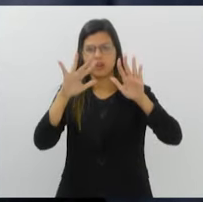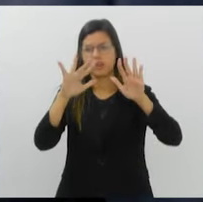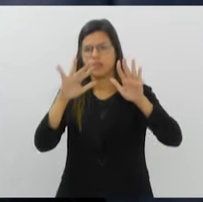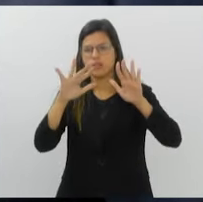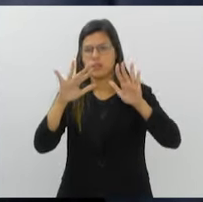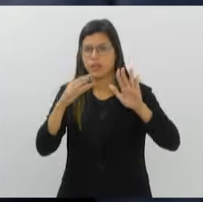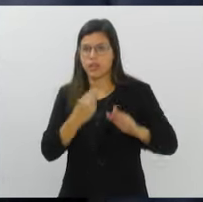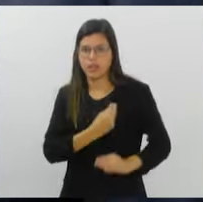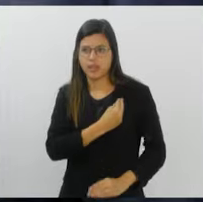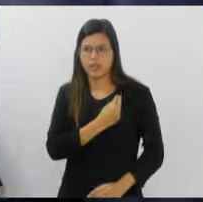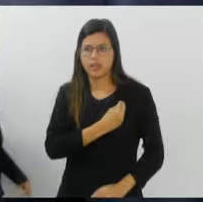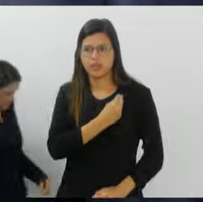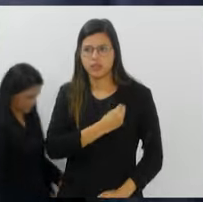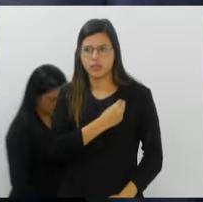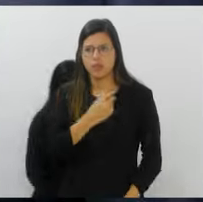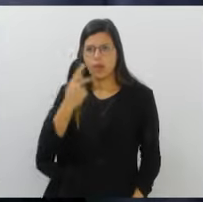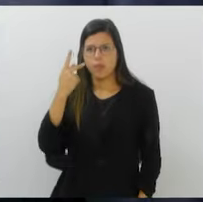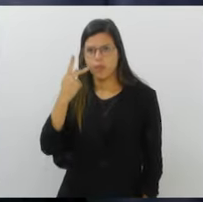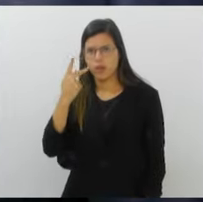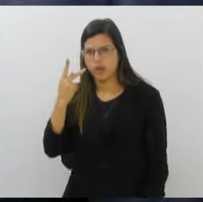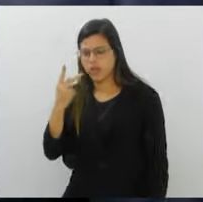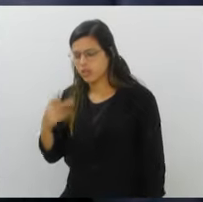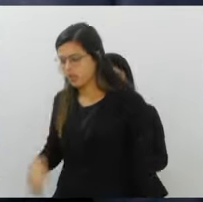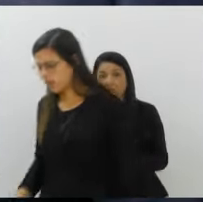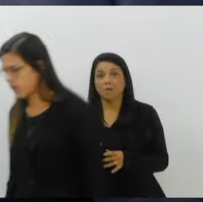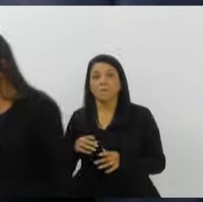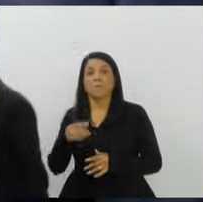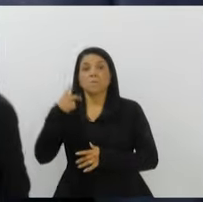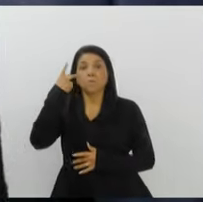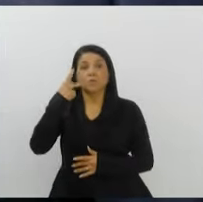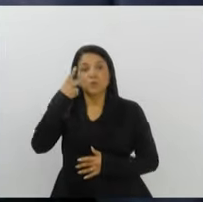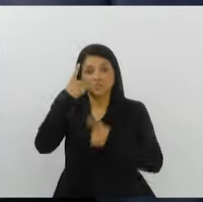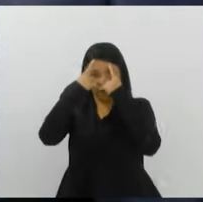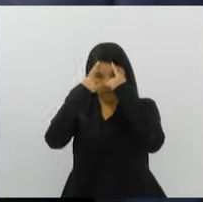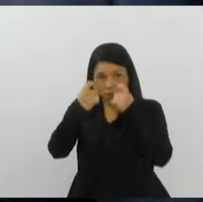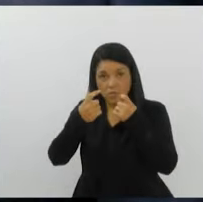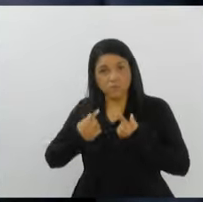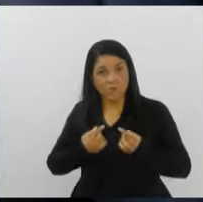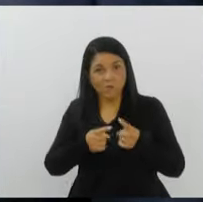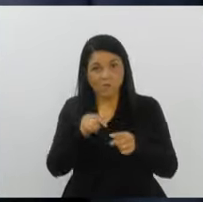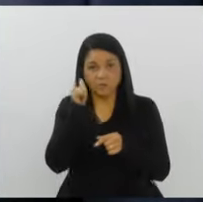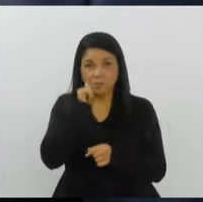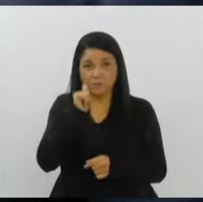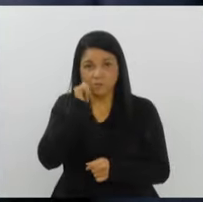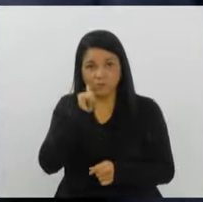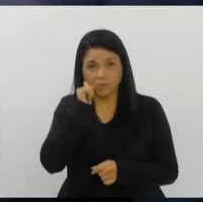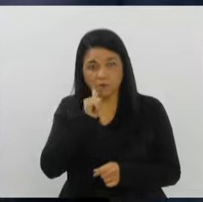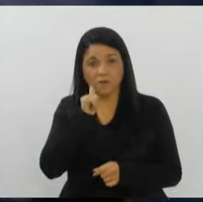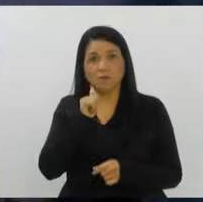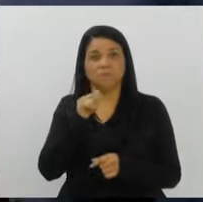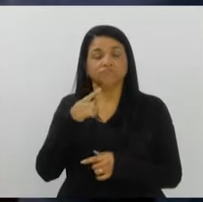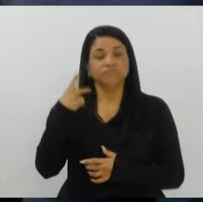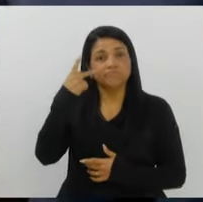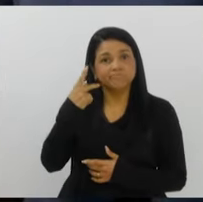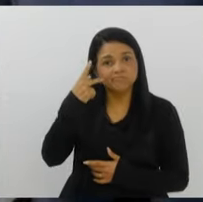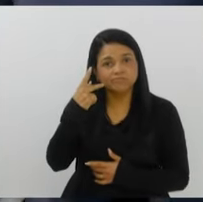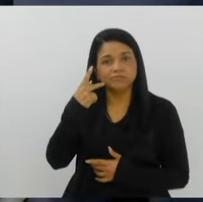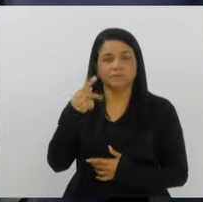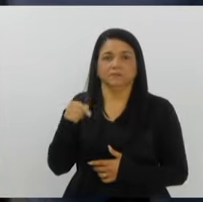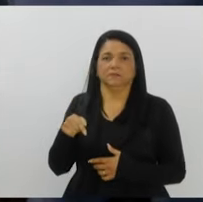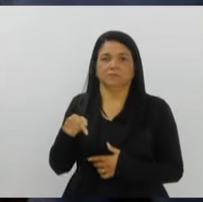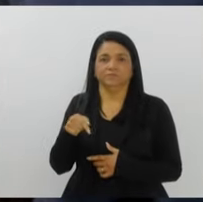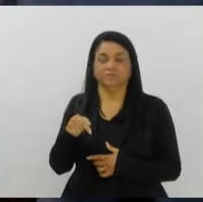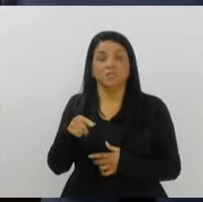existe a política de violência de gênero praticado contra as mulheres no exercício parlamentar.